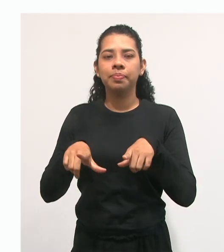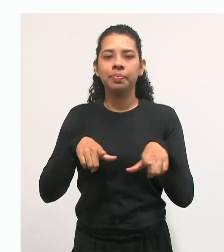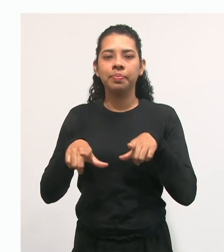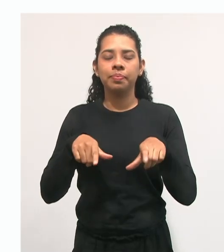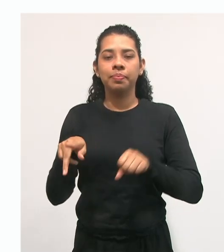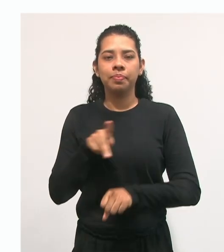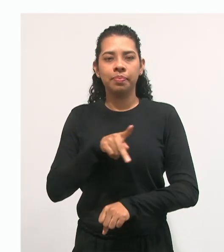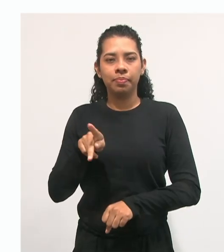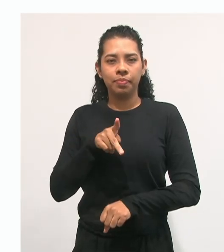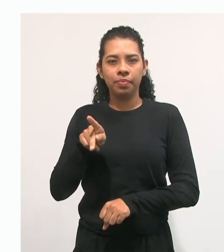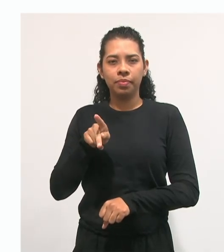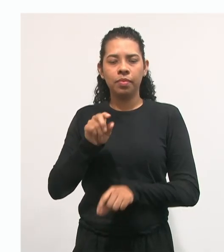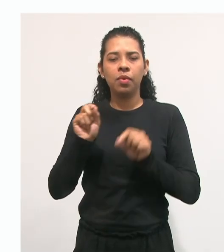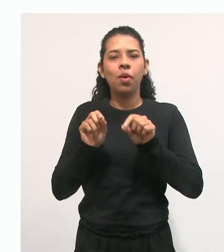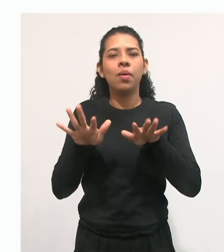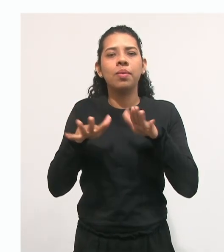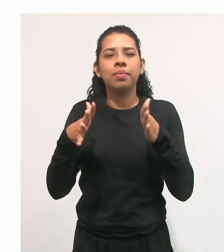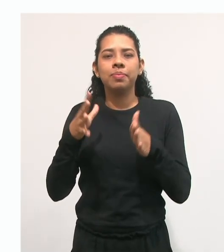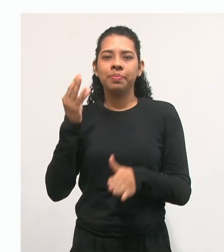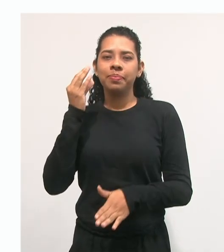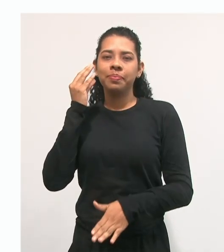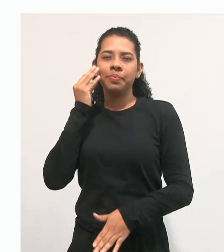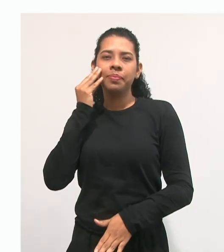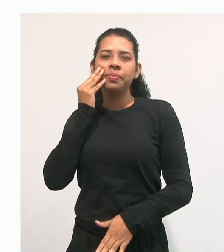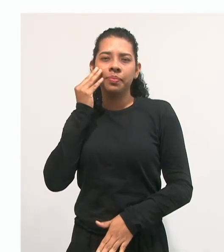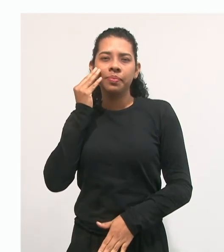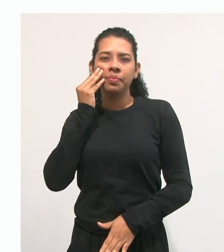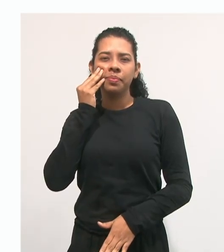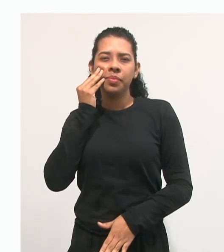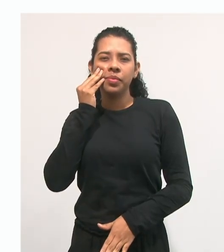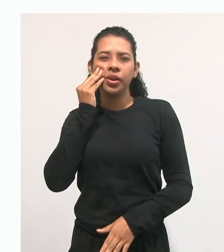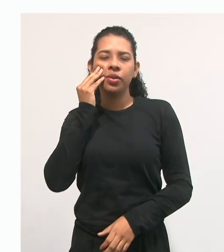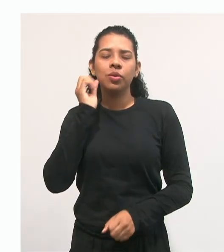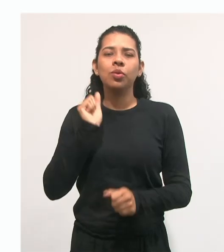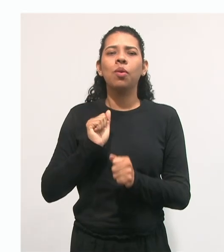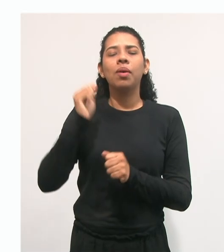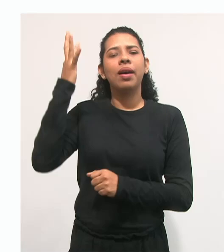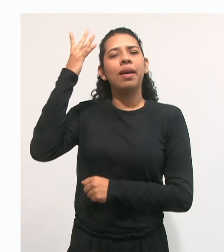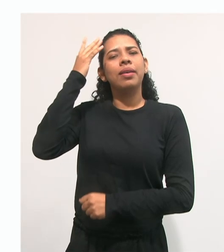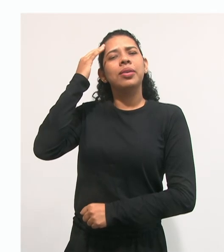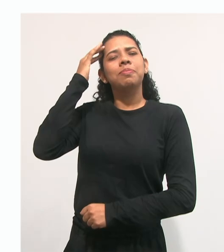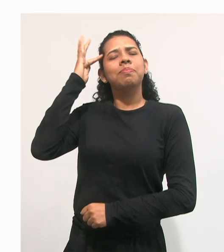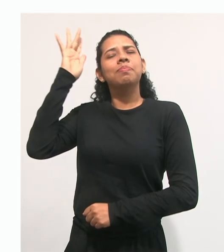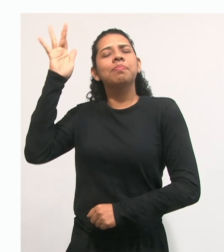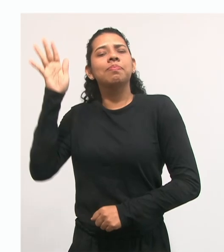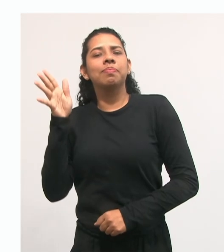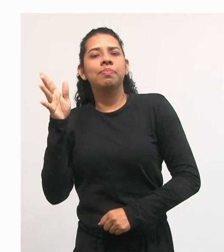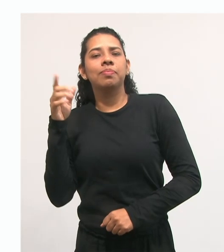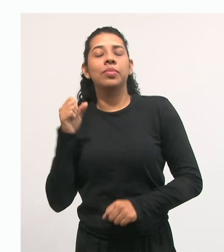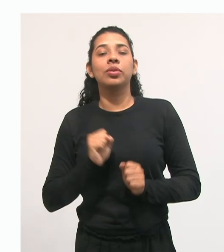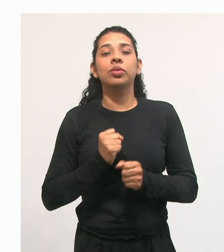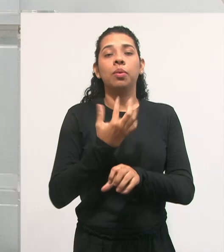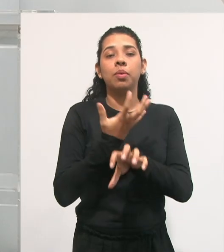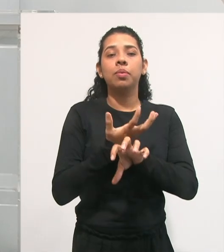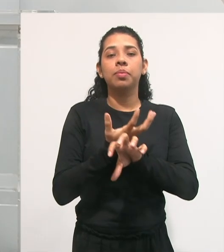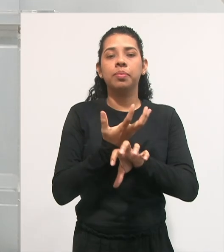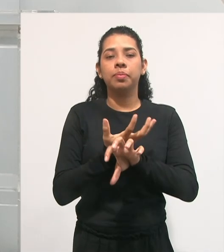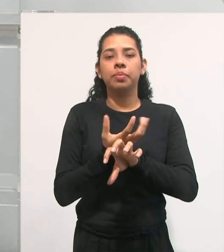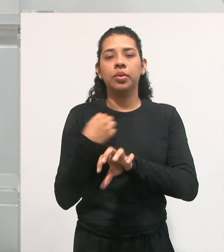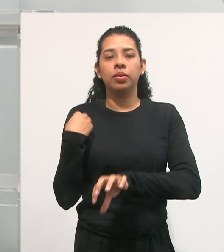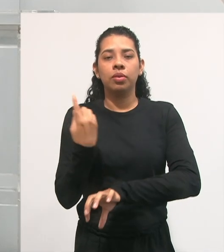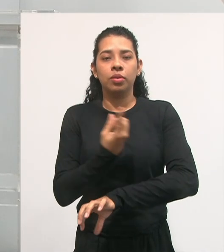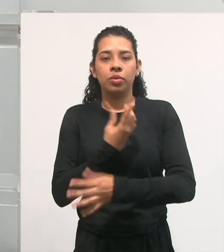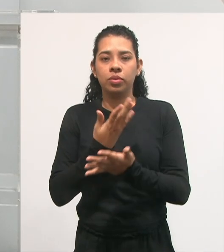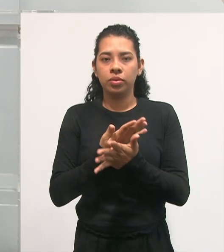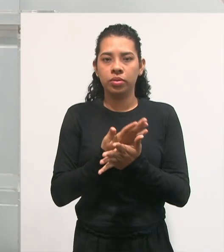que é que Libânio traz aqui? Por que essa reflexão de Libânio se aplica ao nosso conteúdo? Veja, as